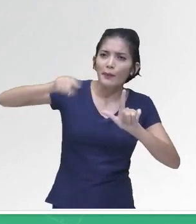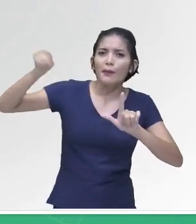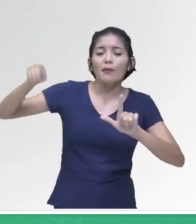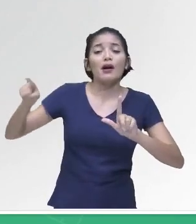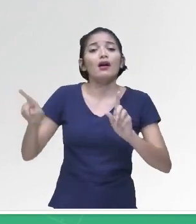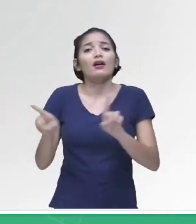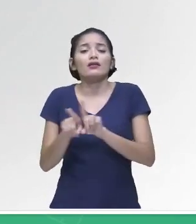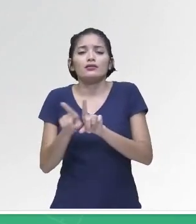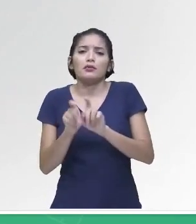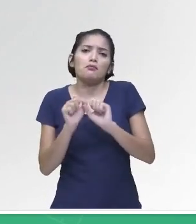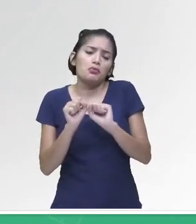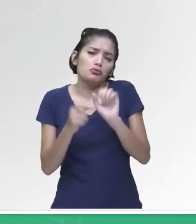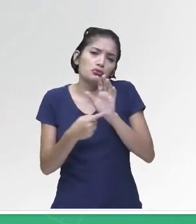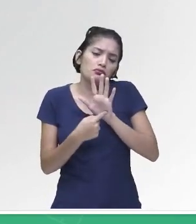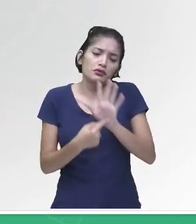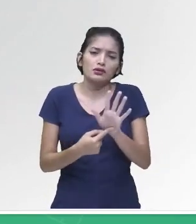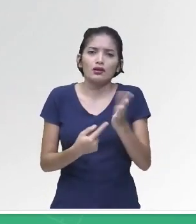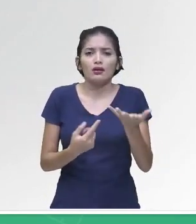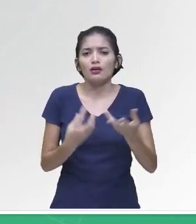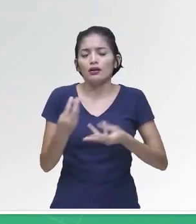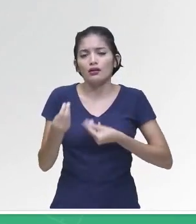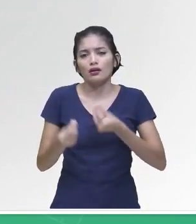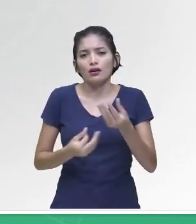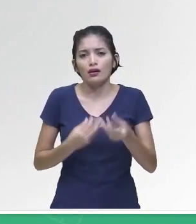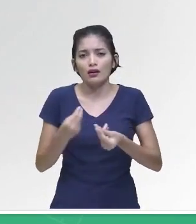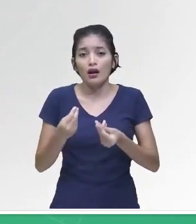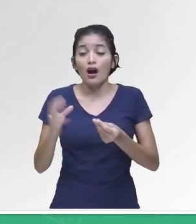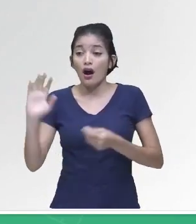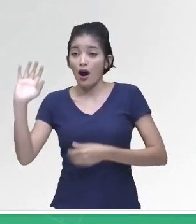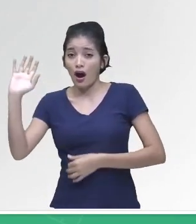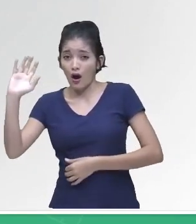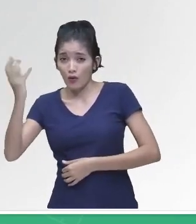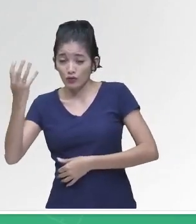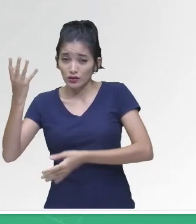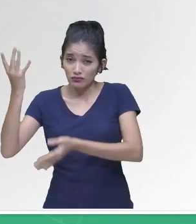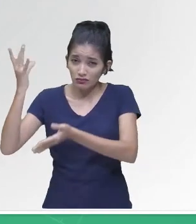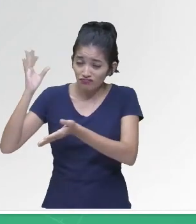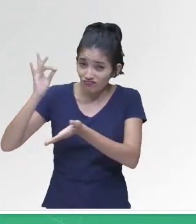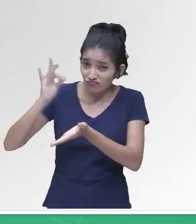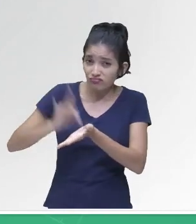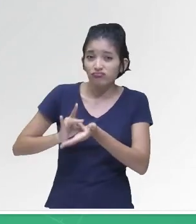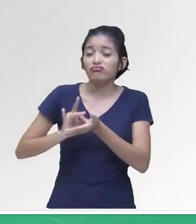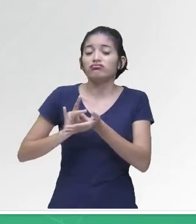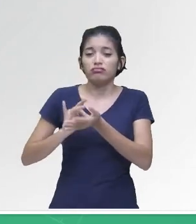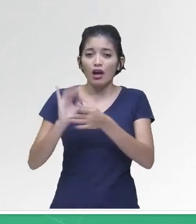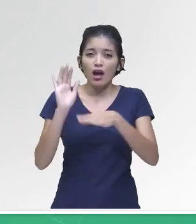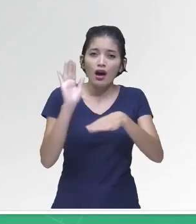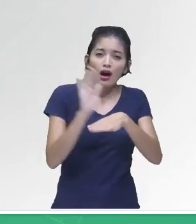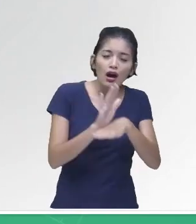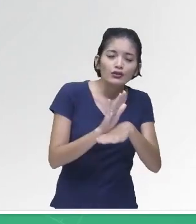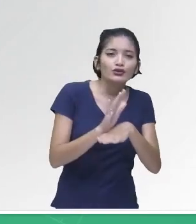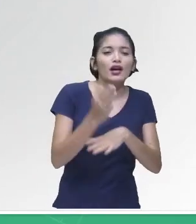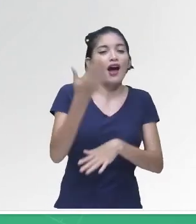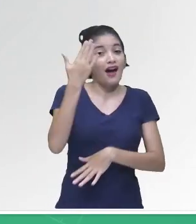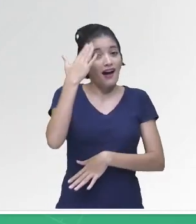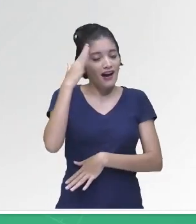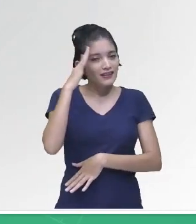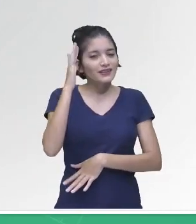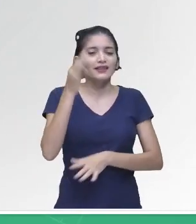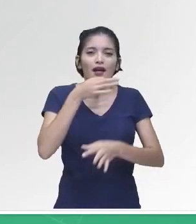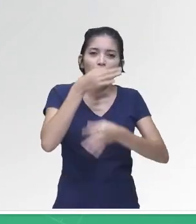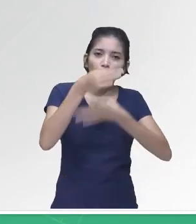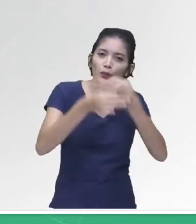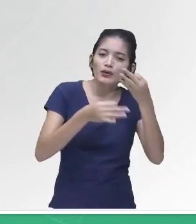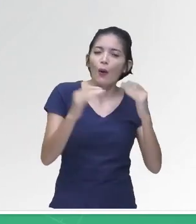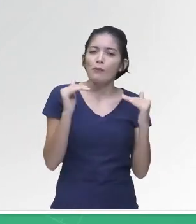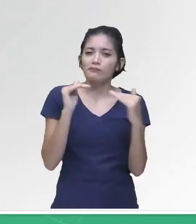ali de repente também um fato que aconteceu e que vai ajudar a compor a opinião a respeito daquele